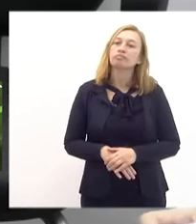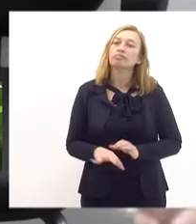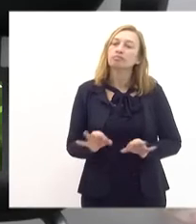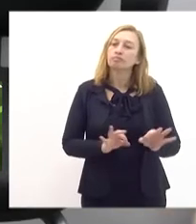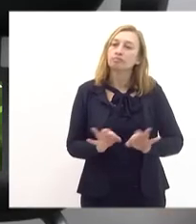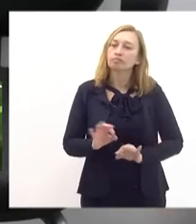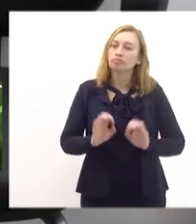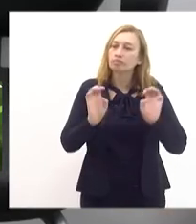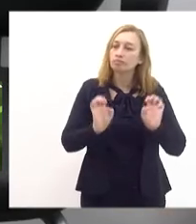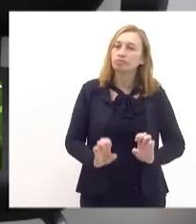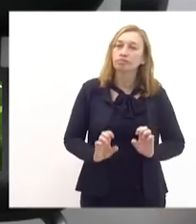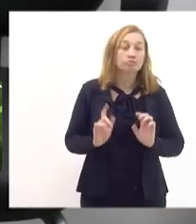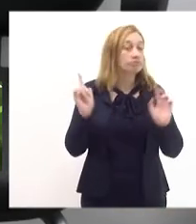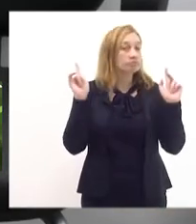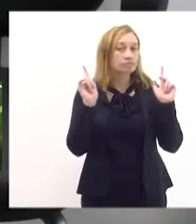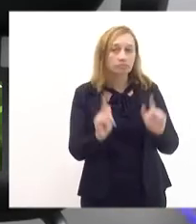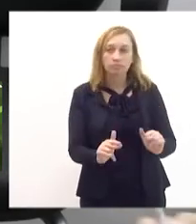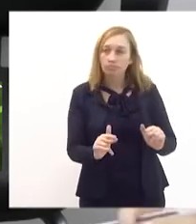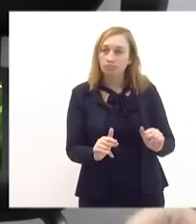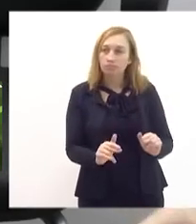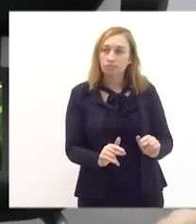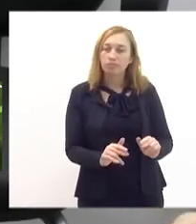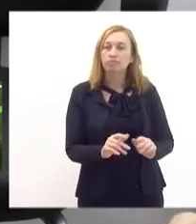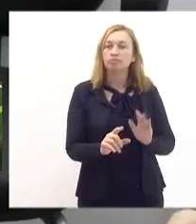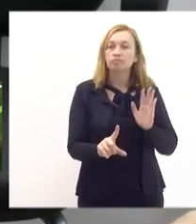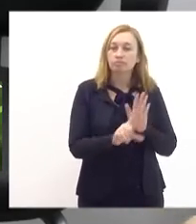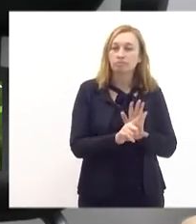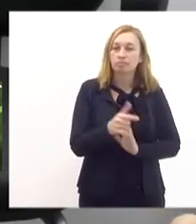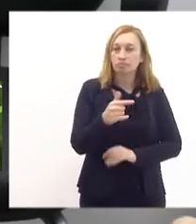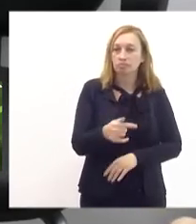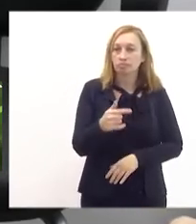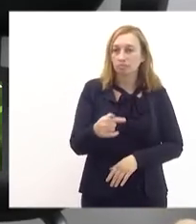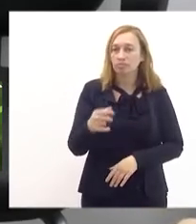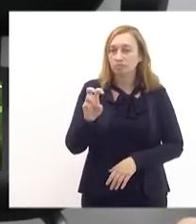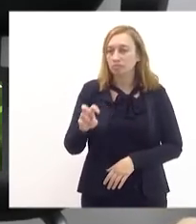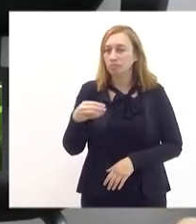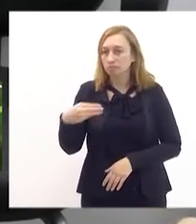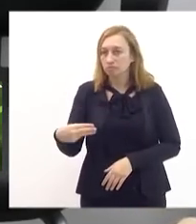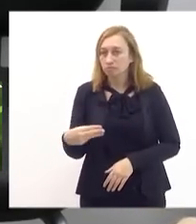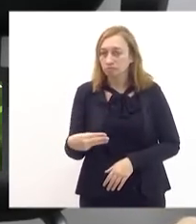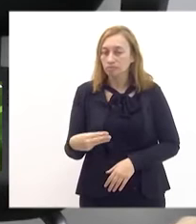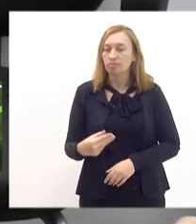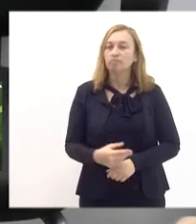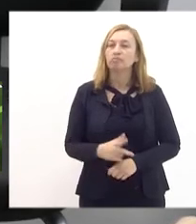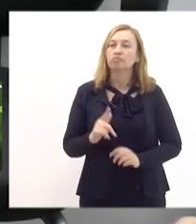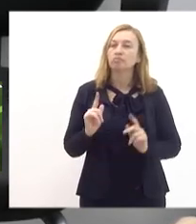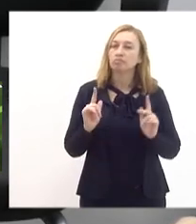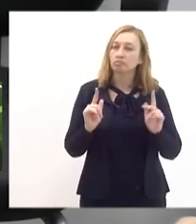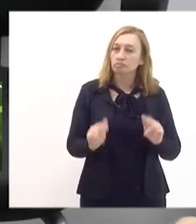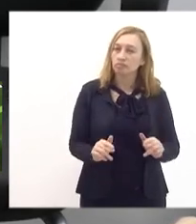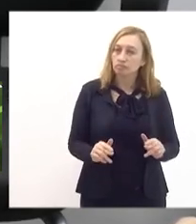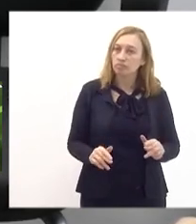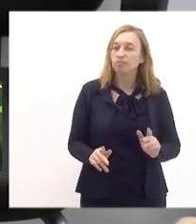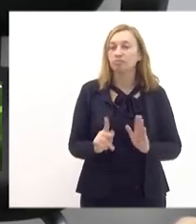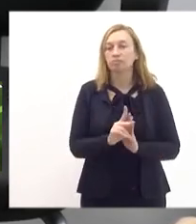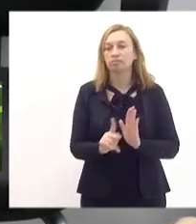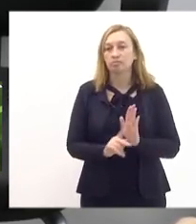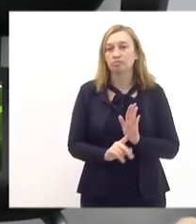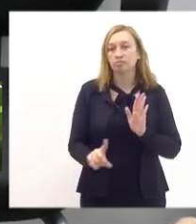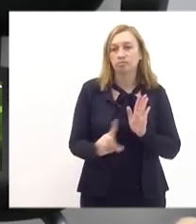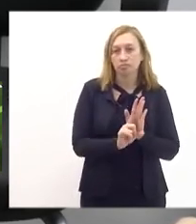de integridade são os mesmos, basicamente, da Lei 7753 e são os mesmos desse projeto de